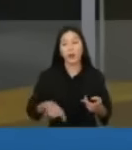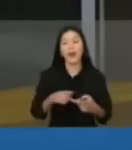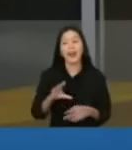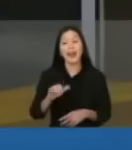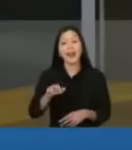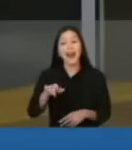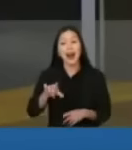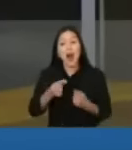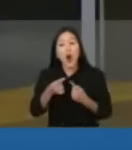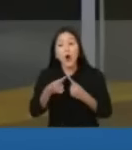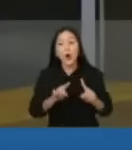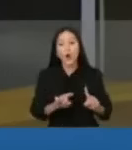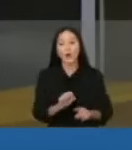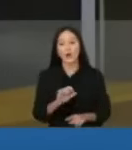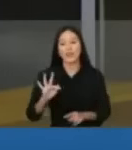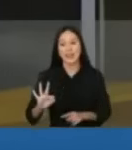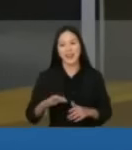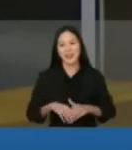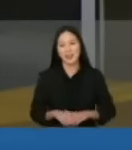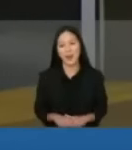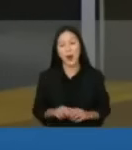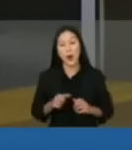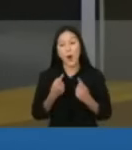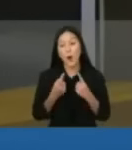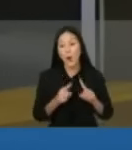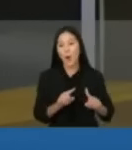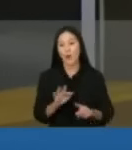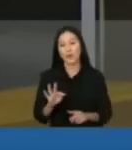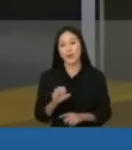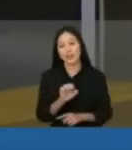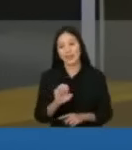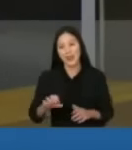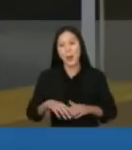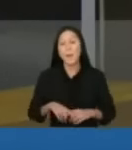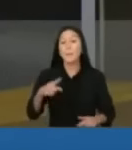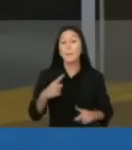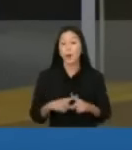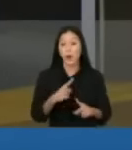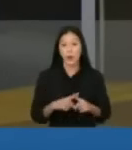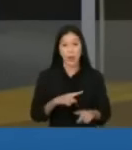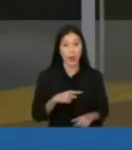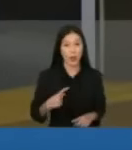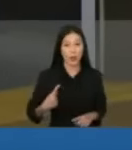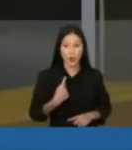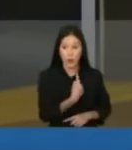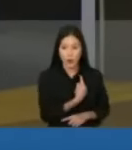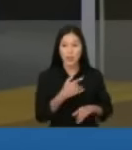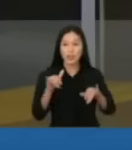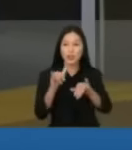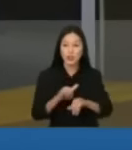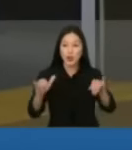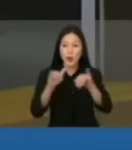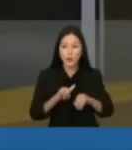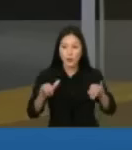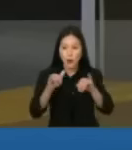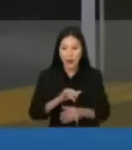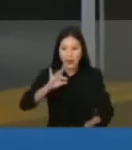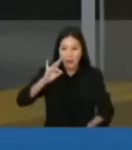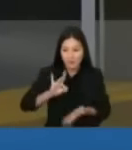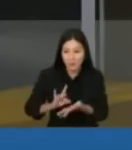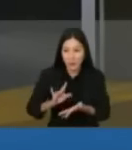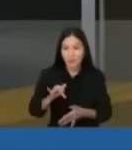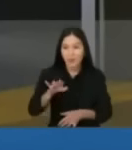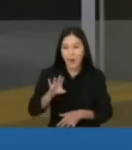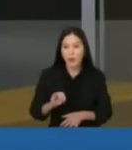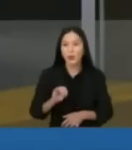Supremo Tribunal Federal contra o TSE porque a gente divulgar fatos hã que